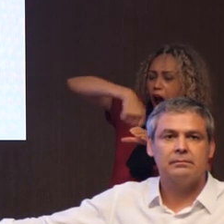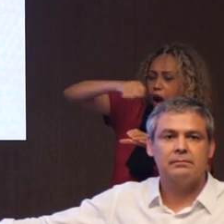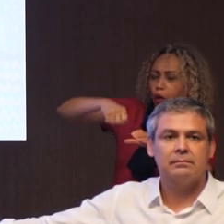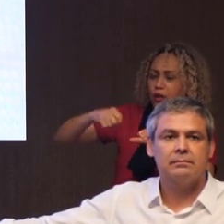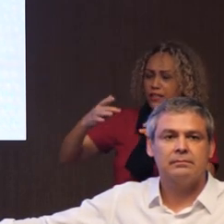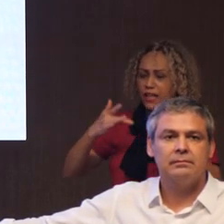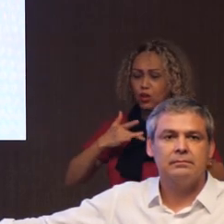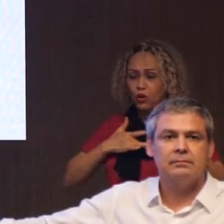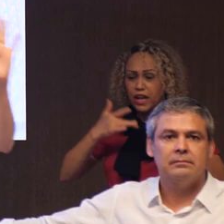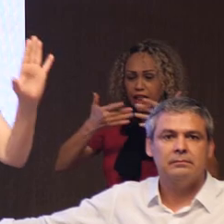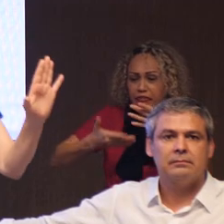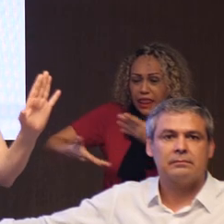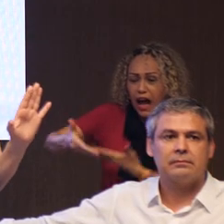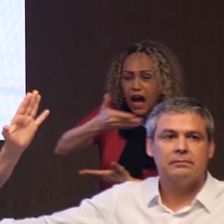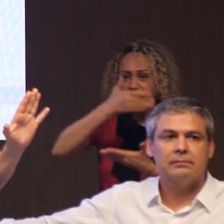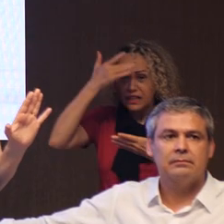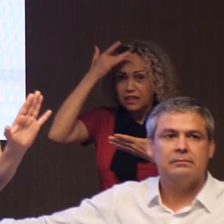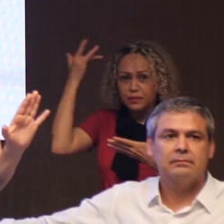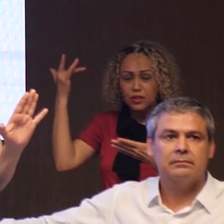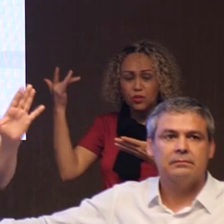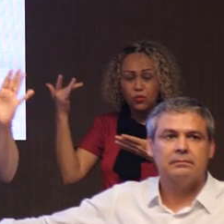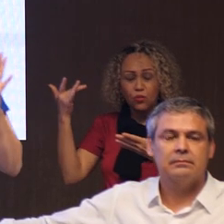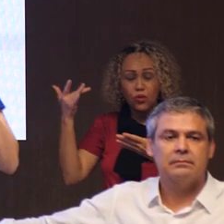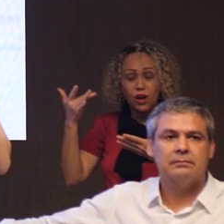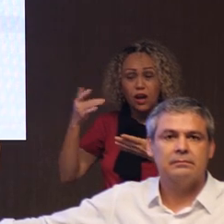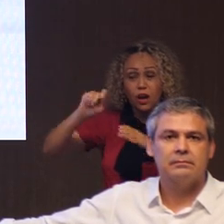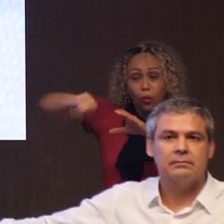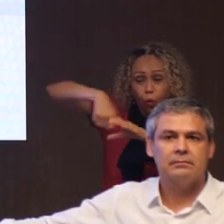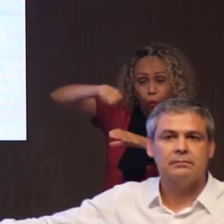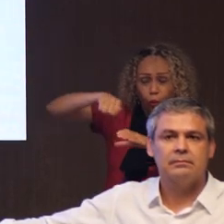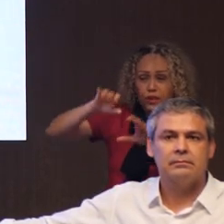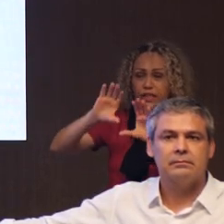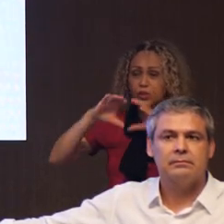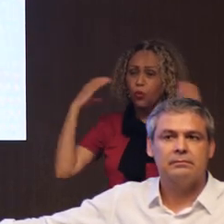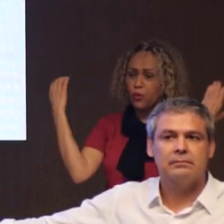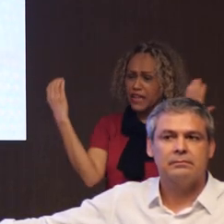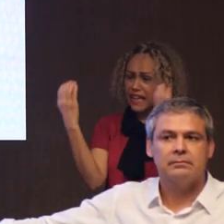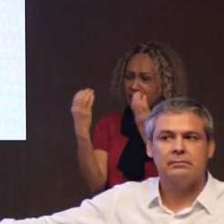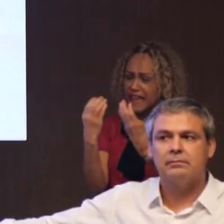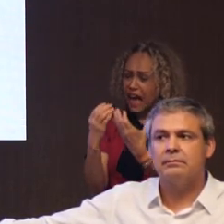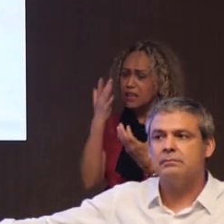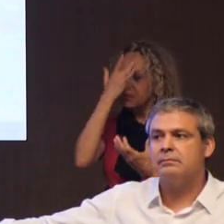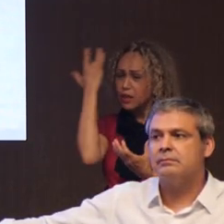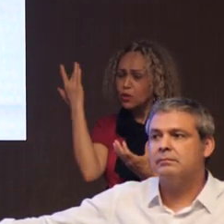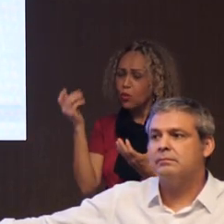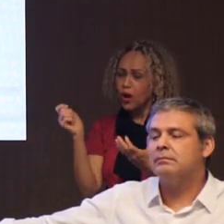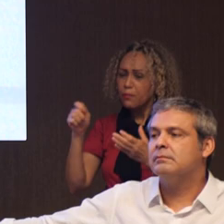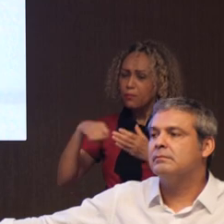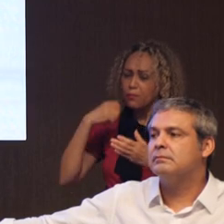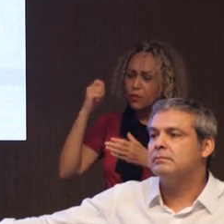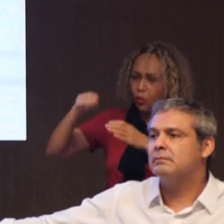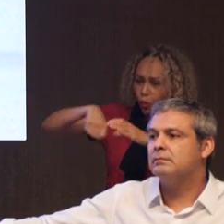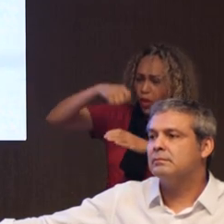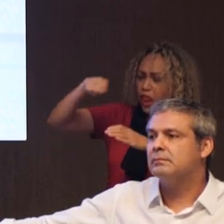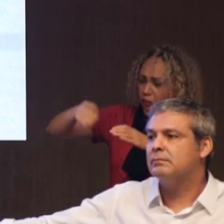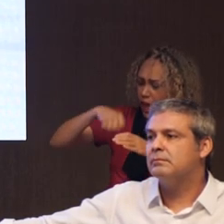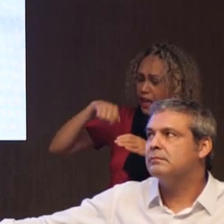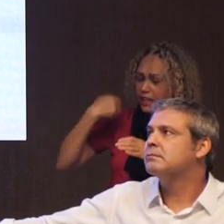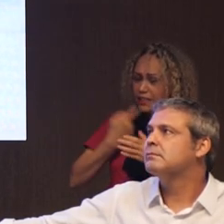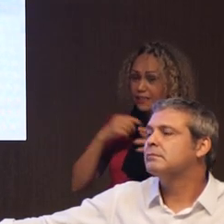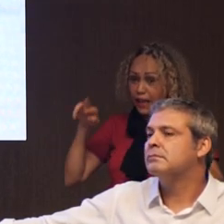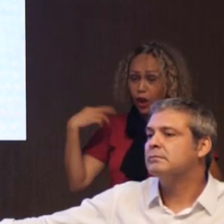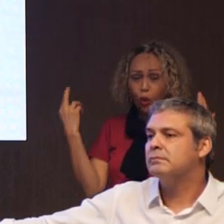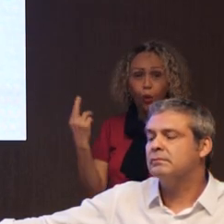nós temos várias cozinhas comunitárias, que são, na verdade, lugares onde a gente se reúne e onde mulheres, em